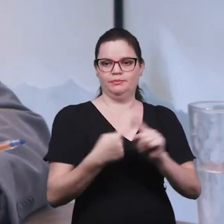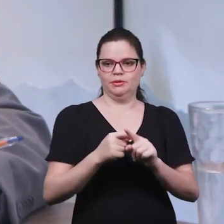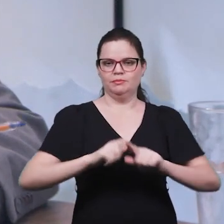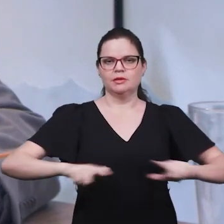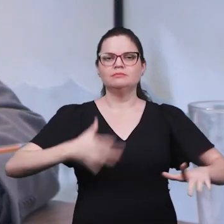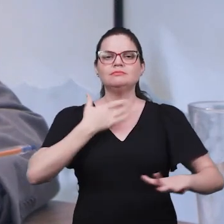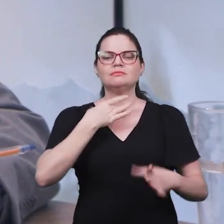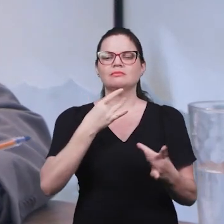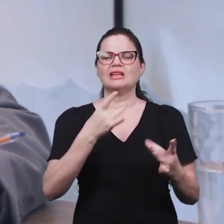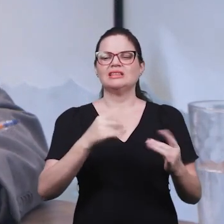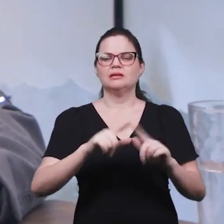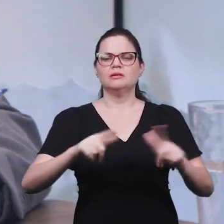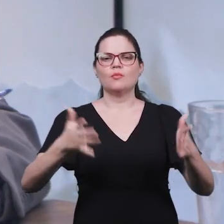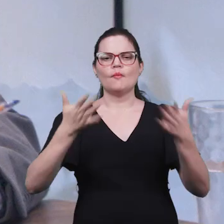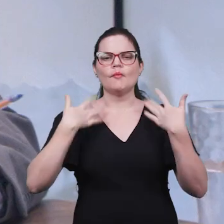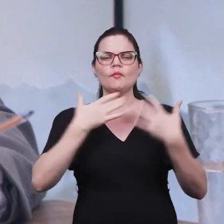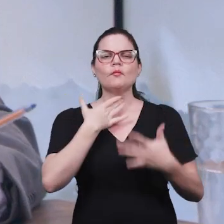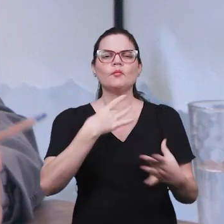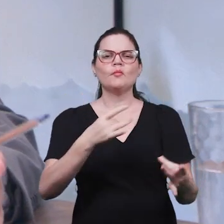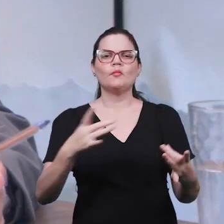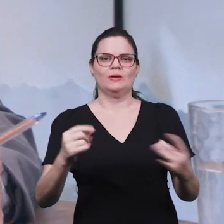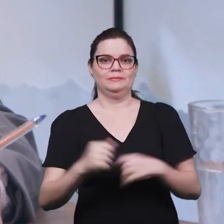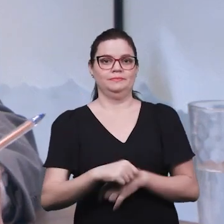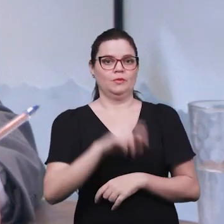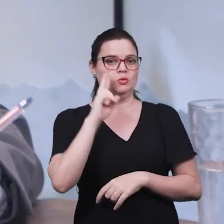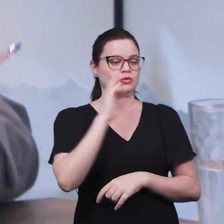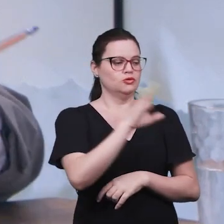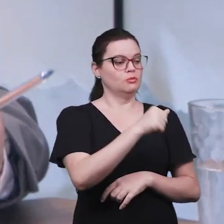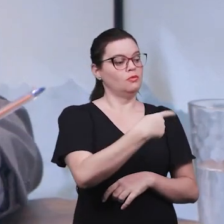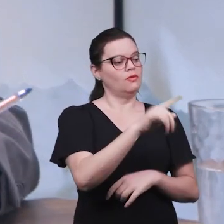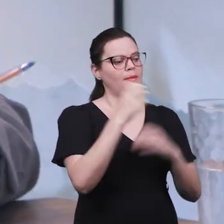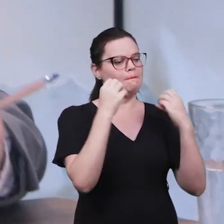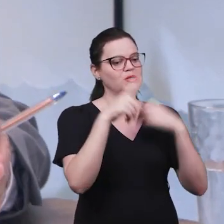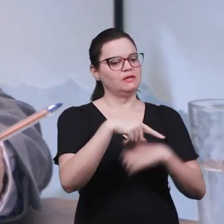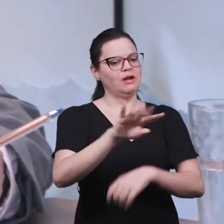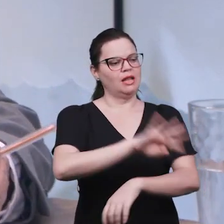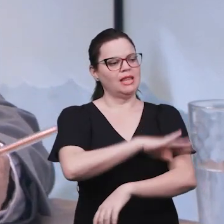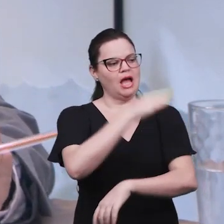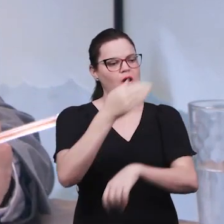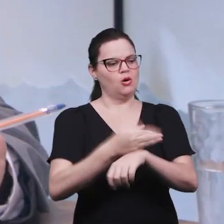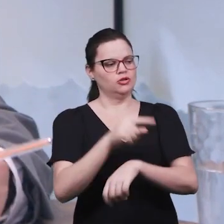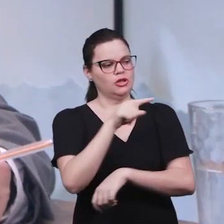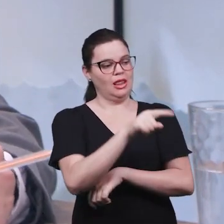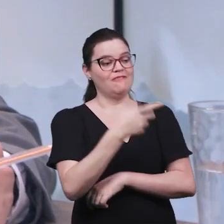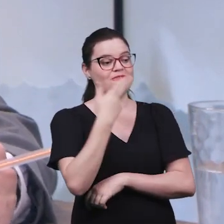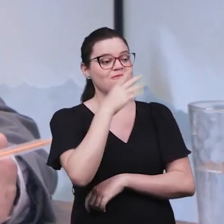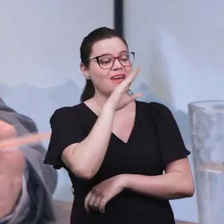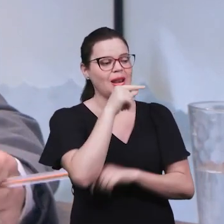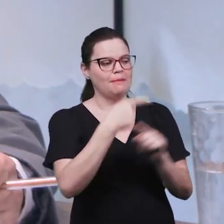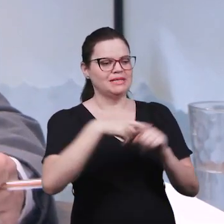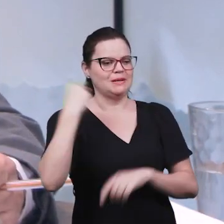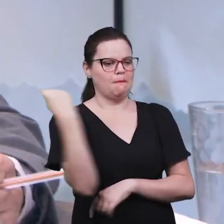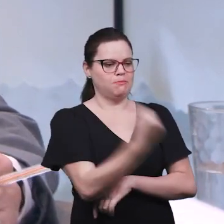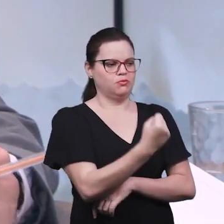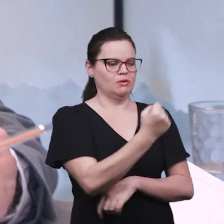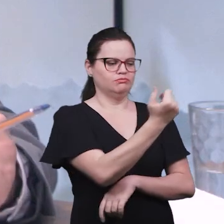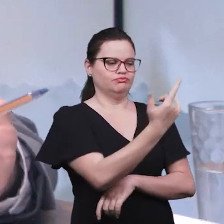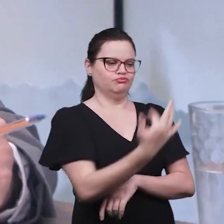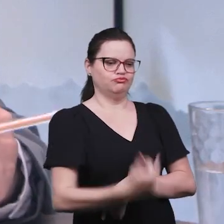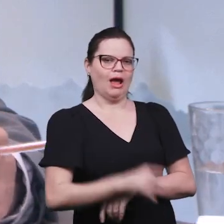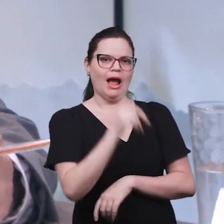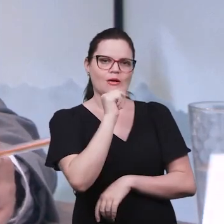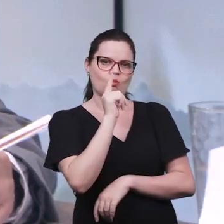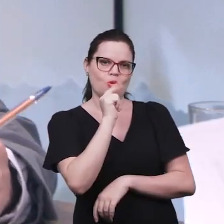água no deserto e o Senhor mandou Moisés ferir a rocha, ele feriu e brotou água da rocha. E o